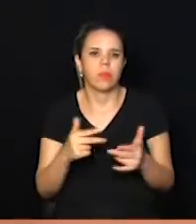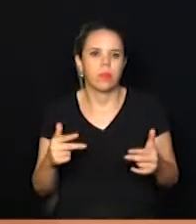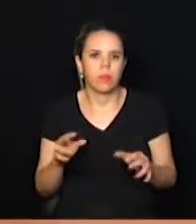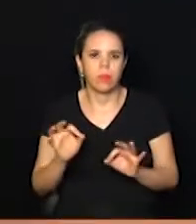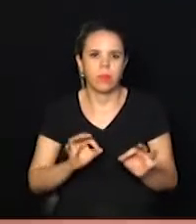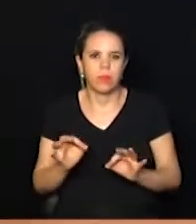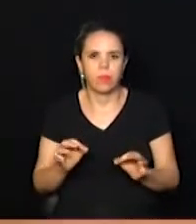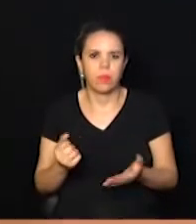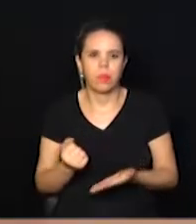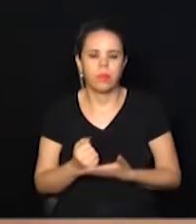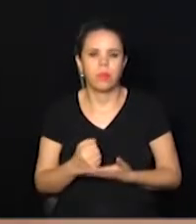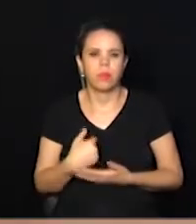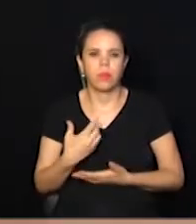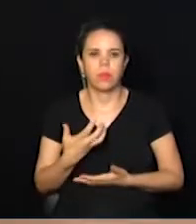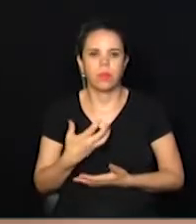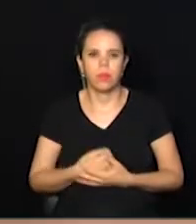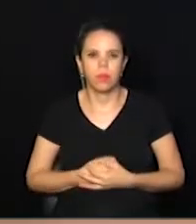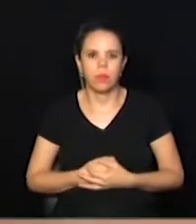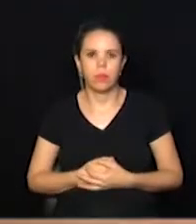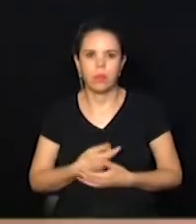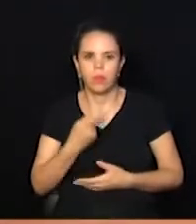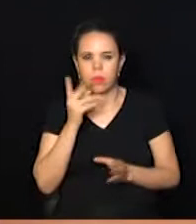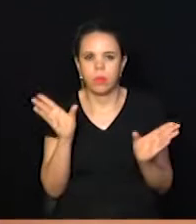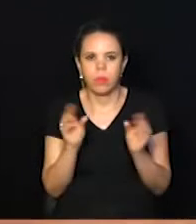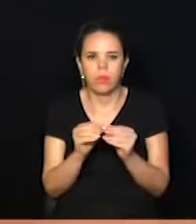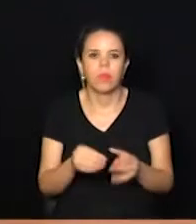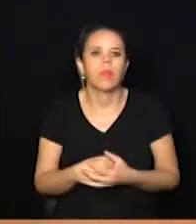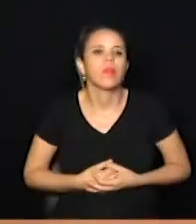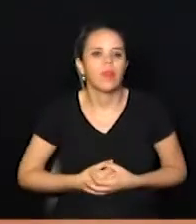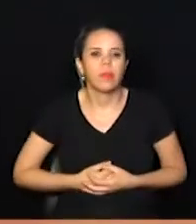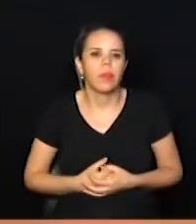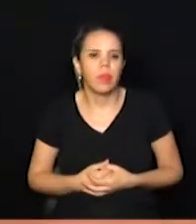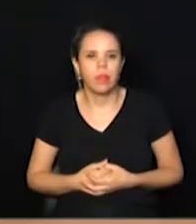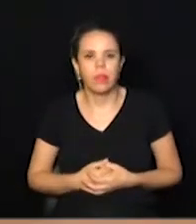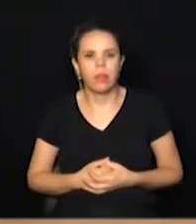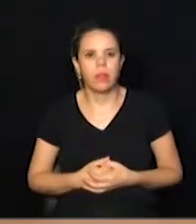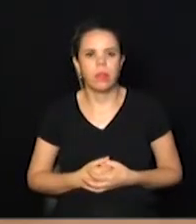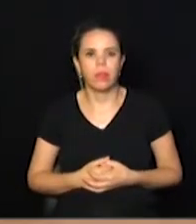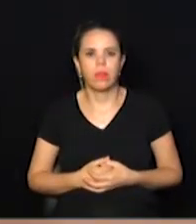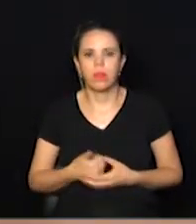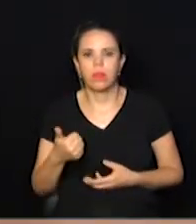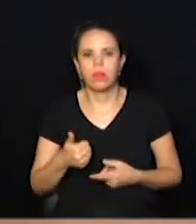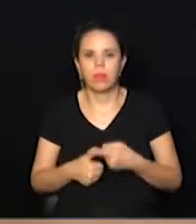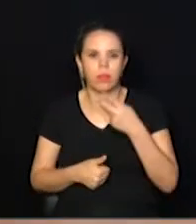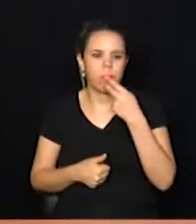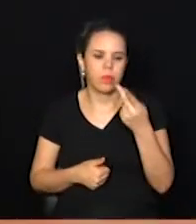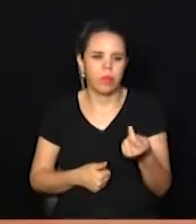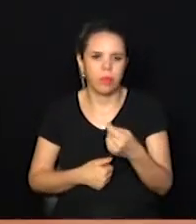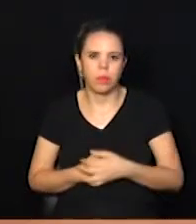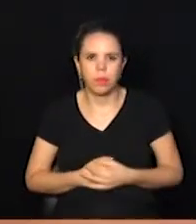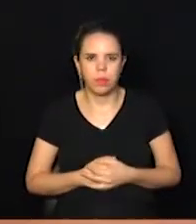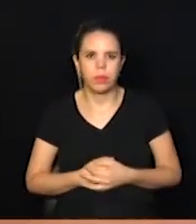Orfei. Eu quero, assim, falar poucas palavras, mas primeiro dizer que